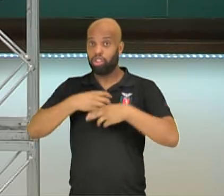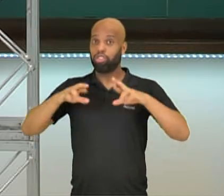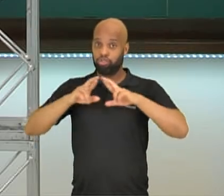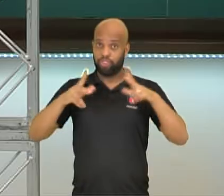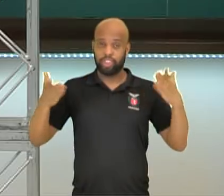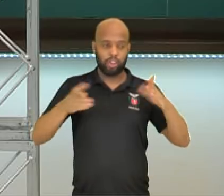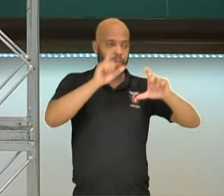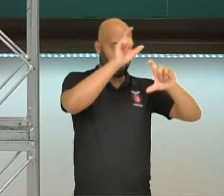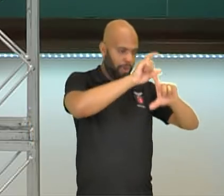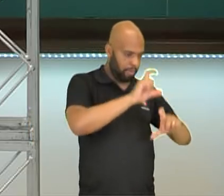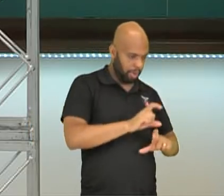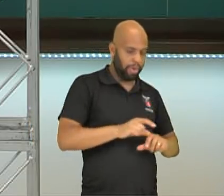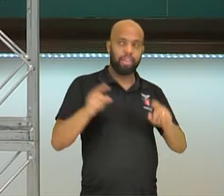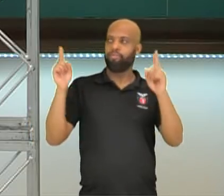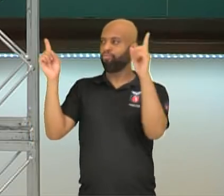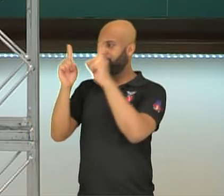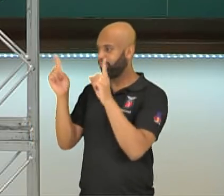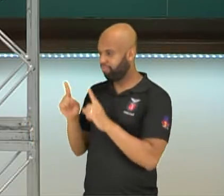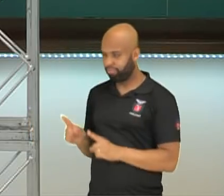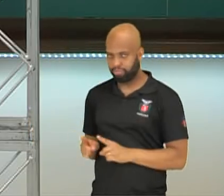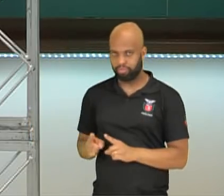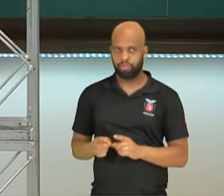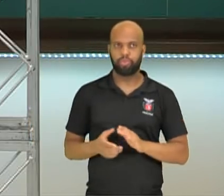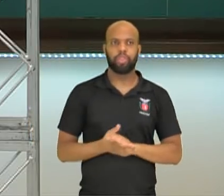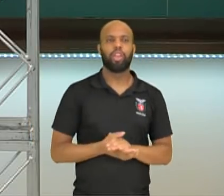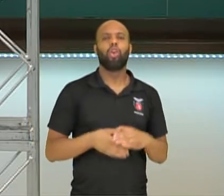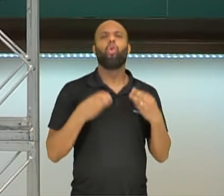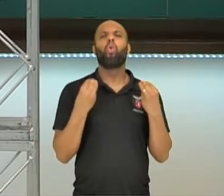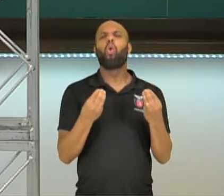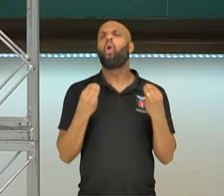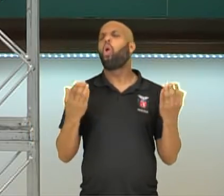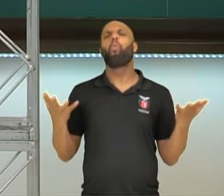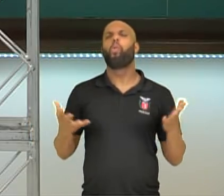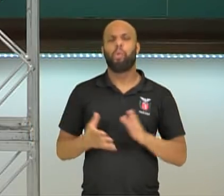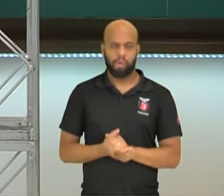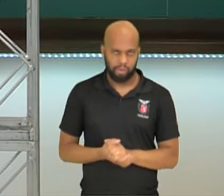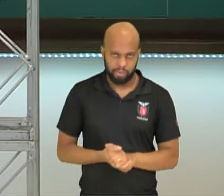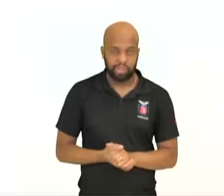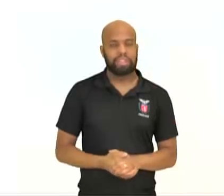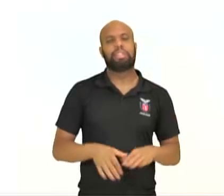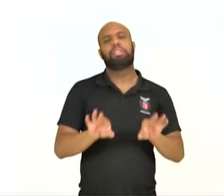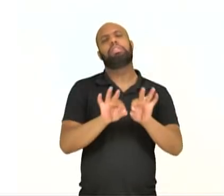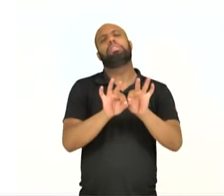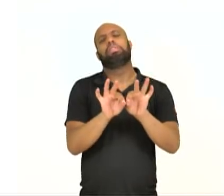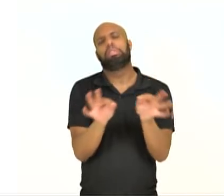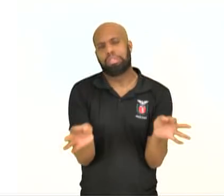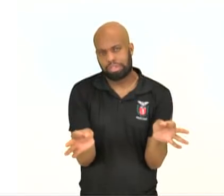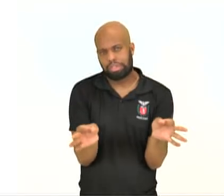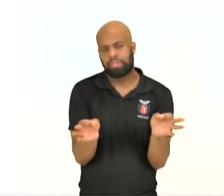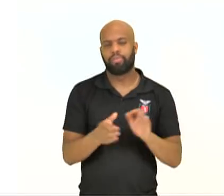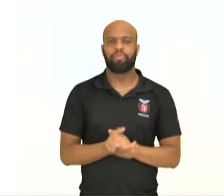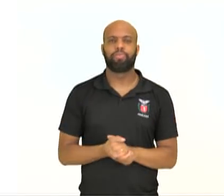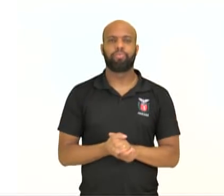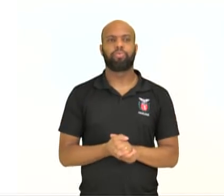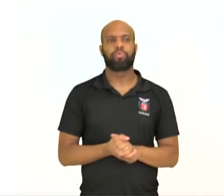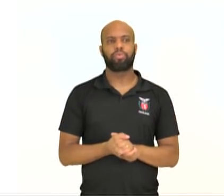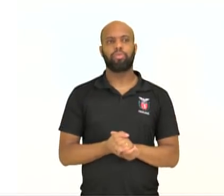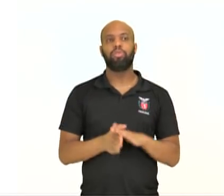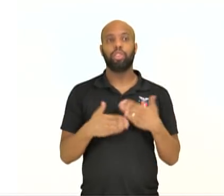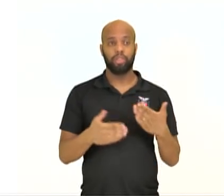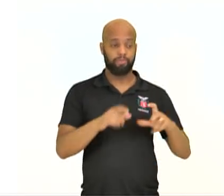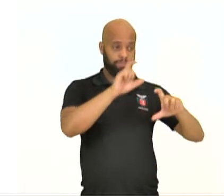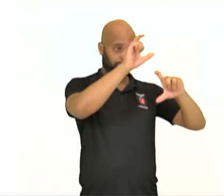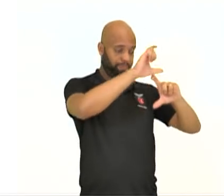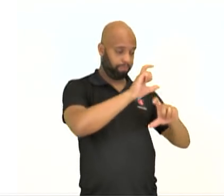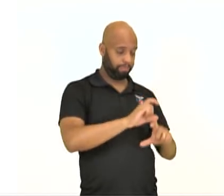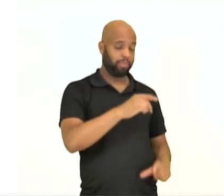agora o nosso terceiro objetivo da aula. Como é que é isso, professora? É simples, muito simples. Prosa,